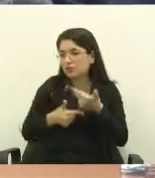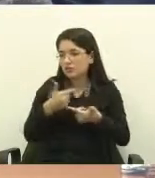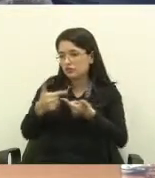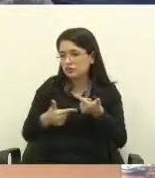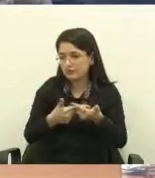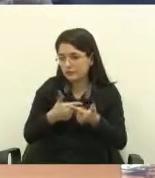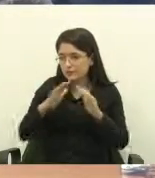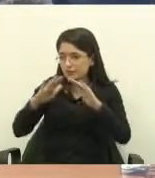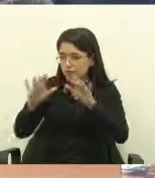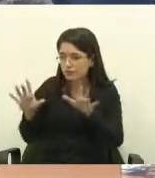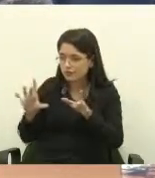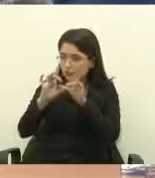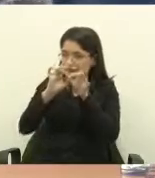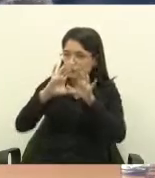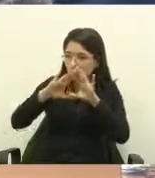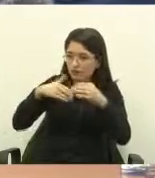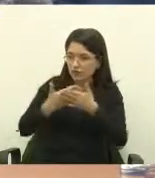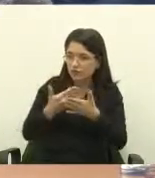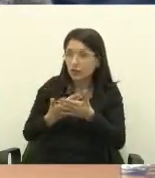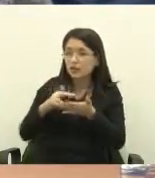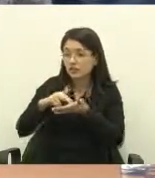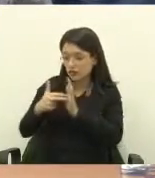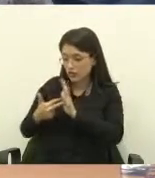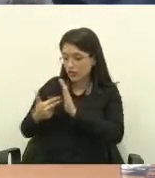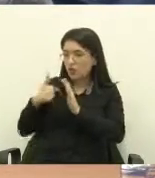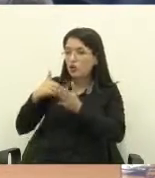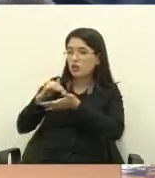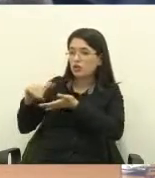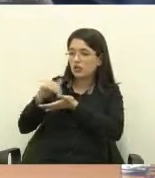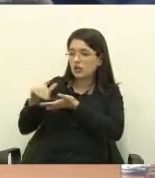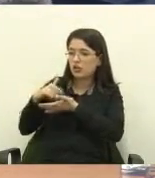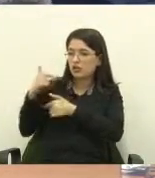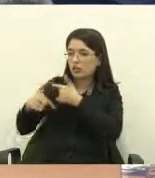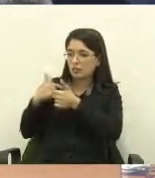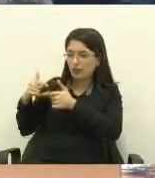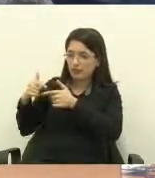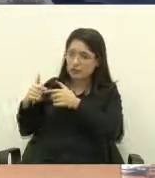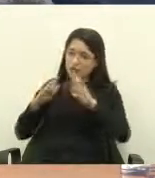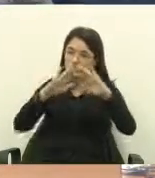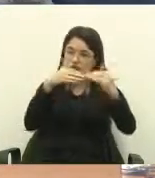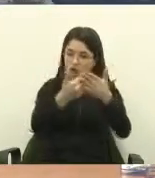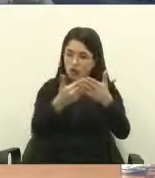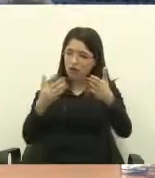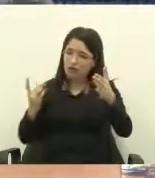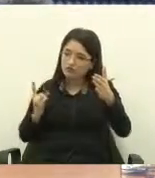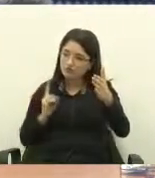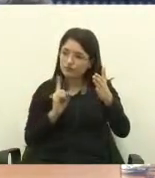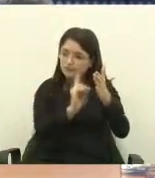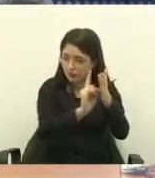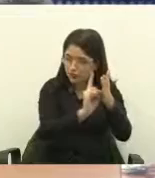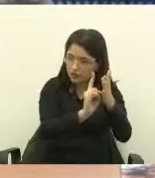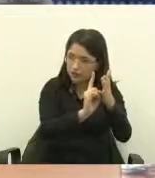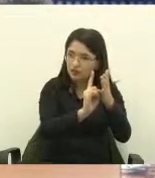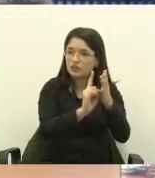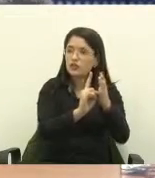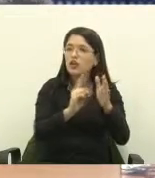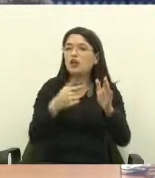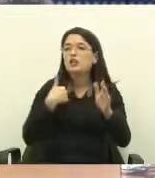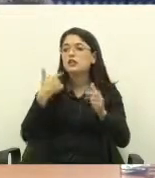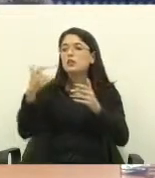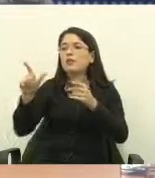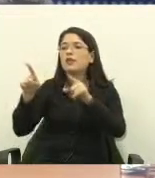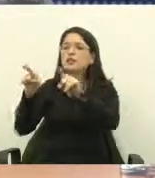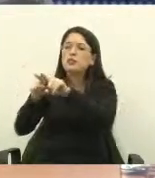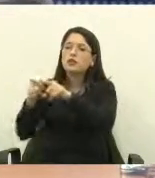do Trabalho para dentro da escola. De que forma? Nós fazemos uma ação pontual com parceiros, nós levamos outros